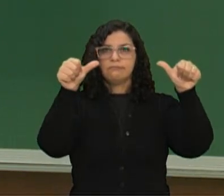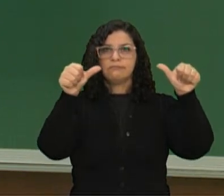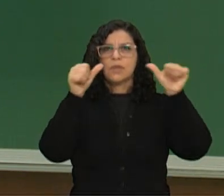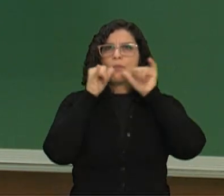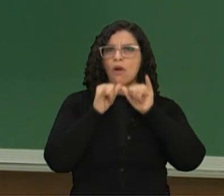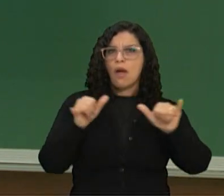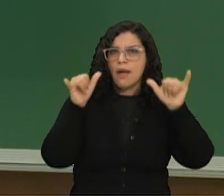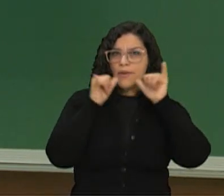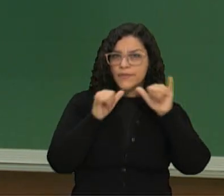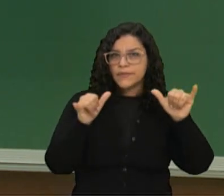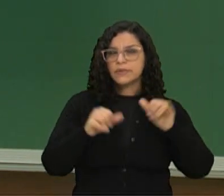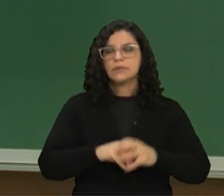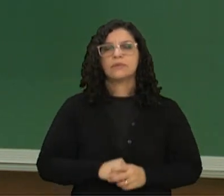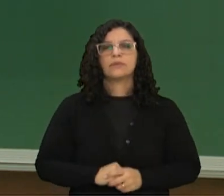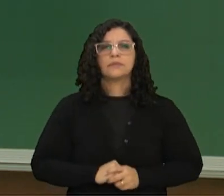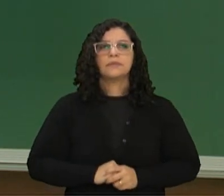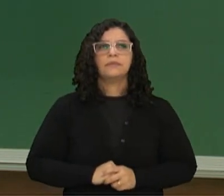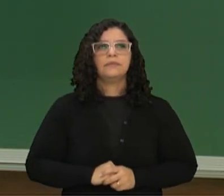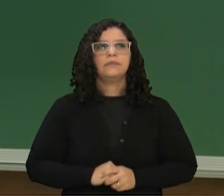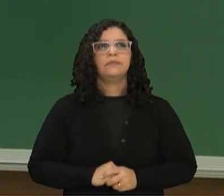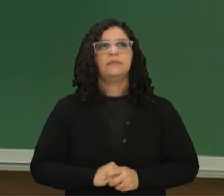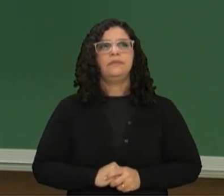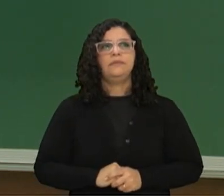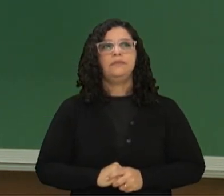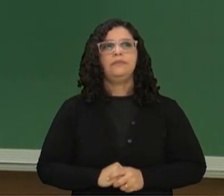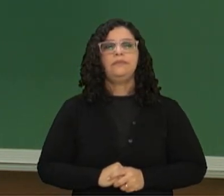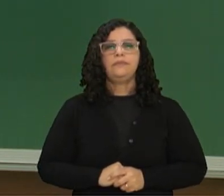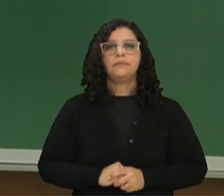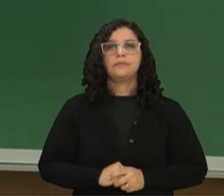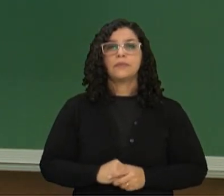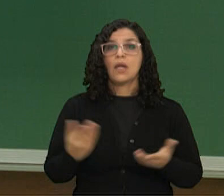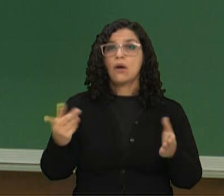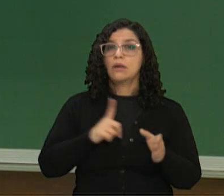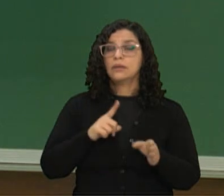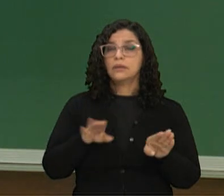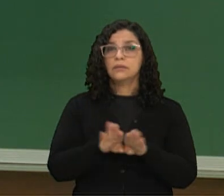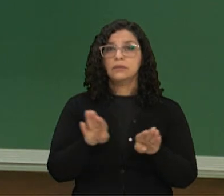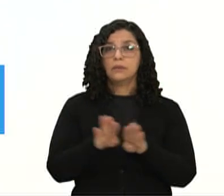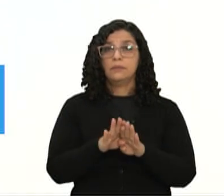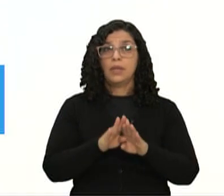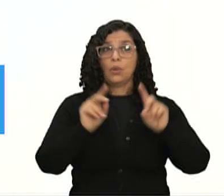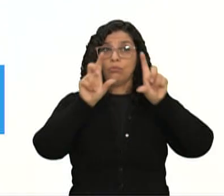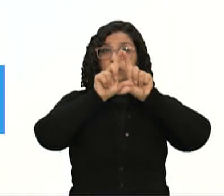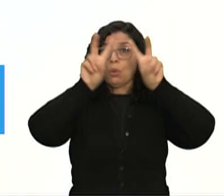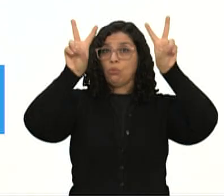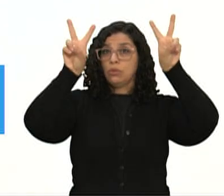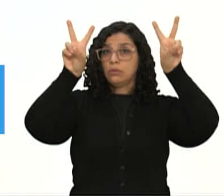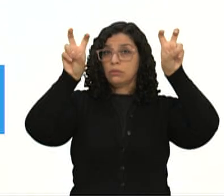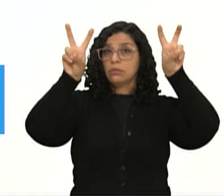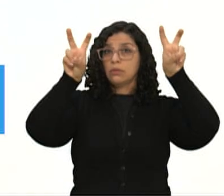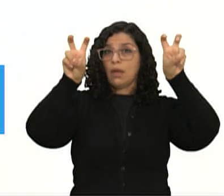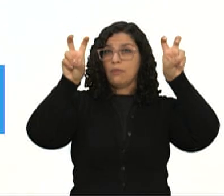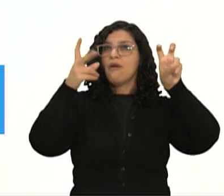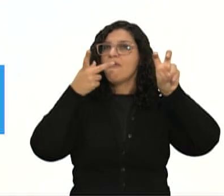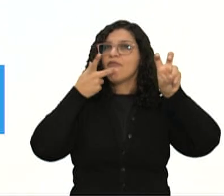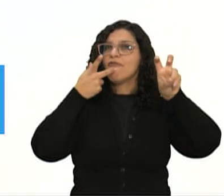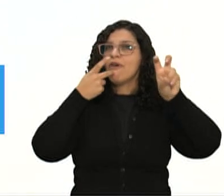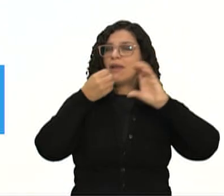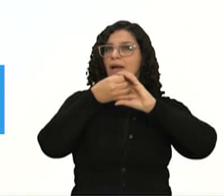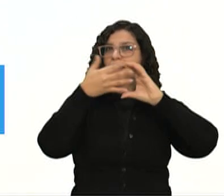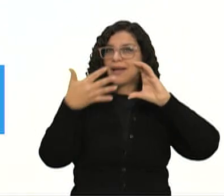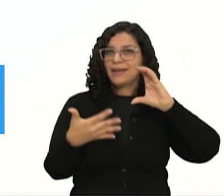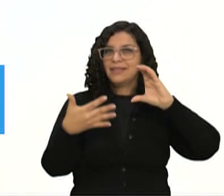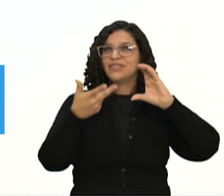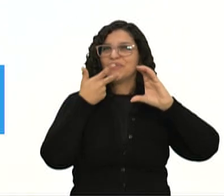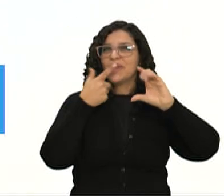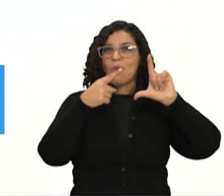campaign, uma campanha publicitária, né? Então, nós temos ali, ó, o título, dá para a gente confirmar aqui essas características